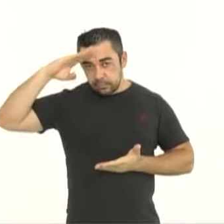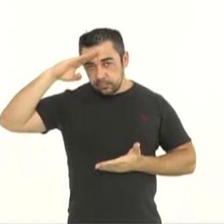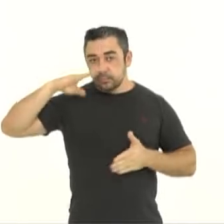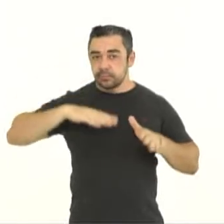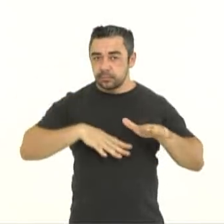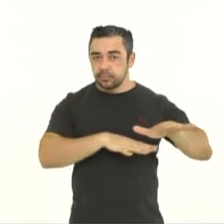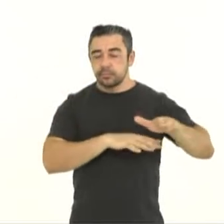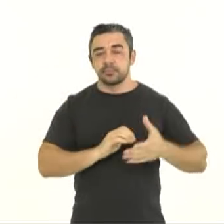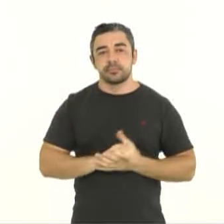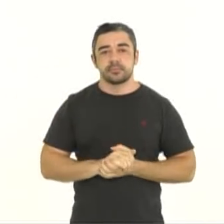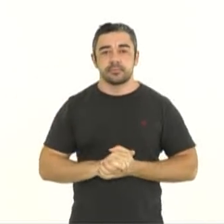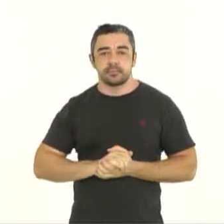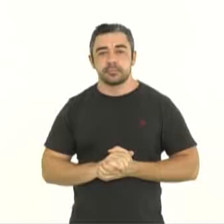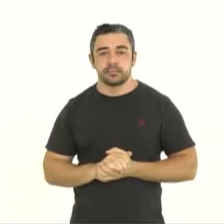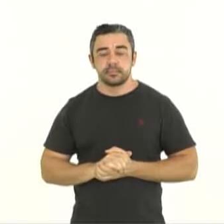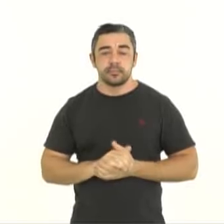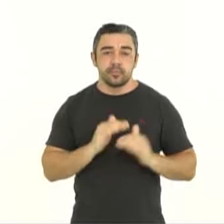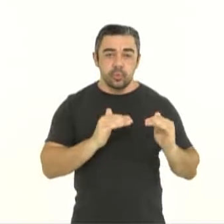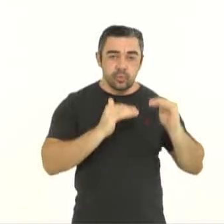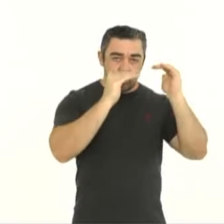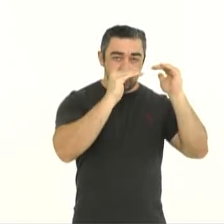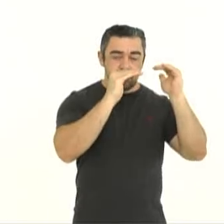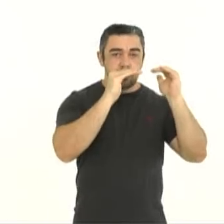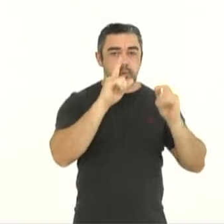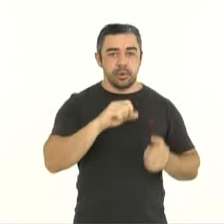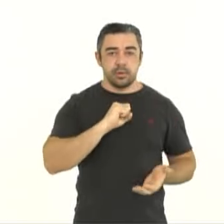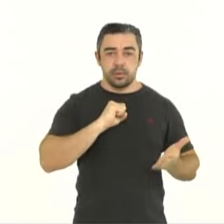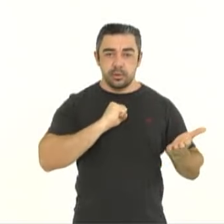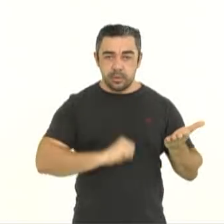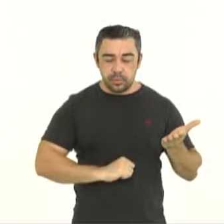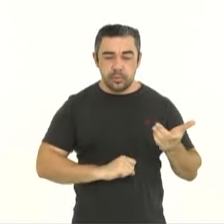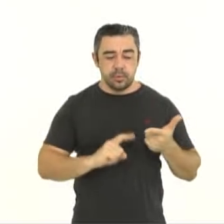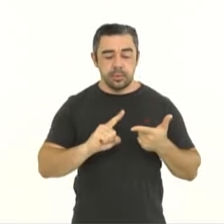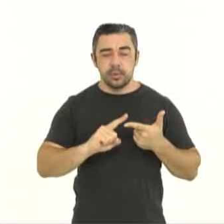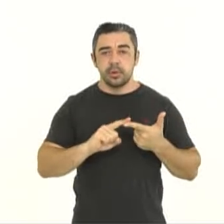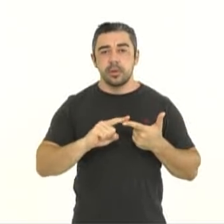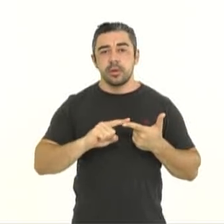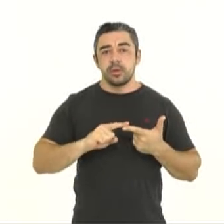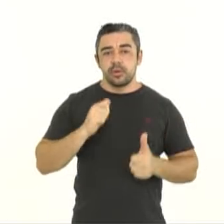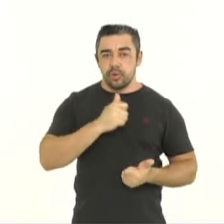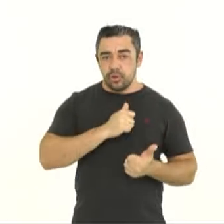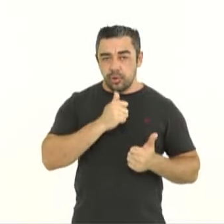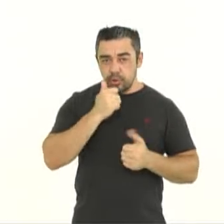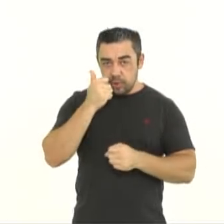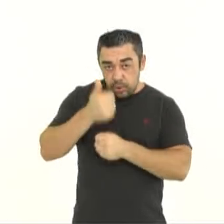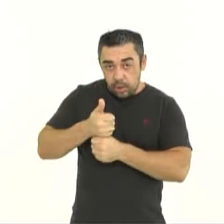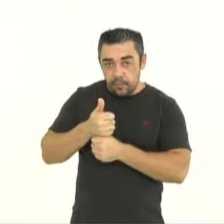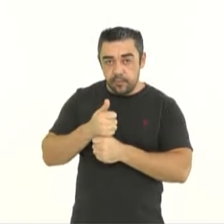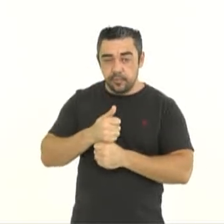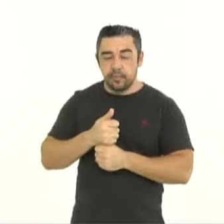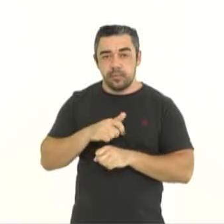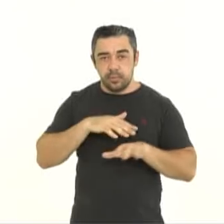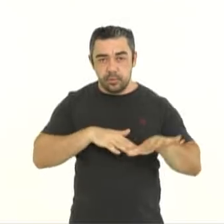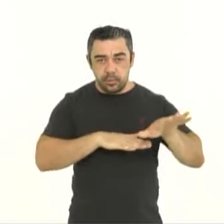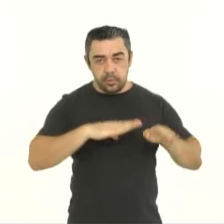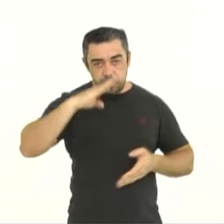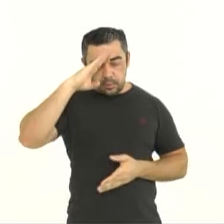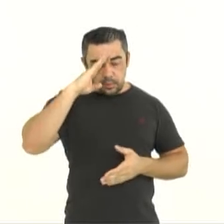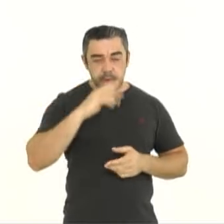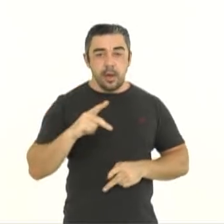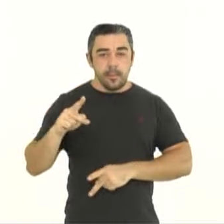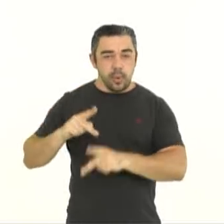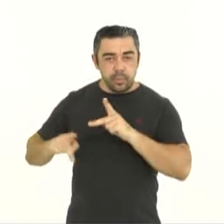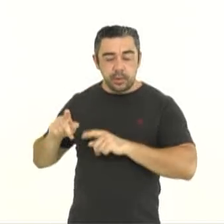a nobreza era formada por sacerdotes e chefes militares. A população geralmente eram